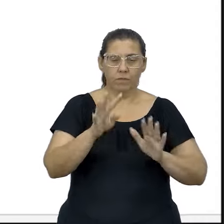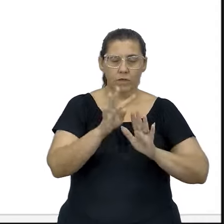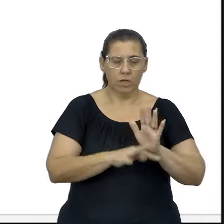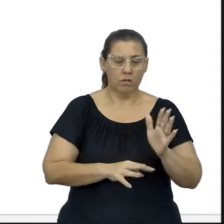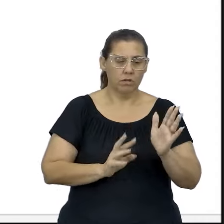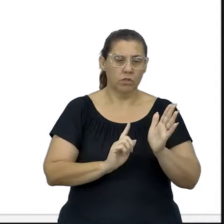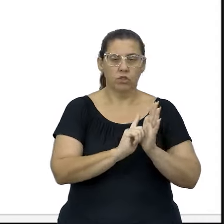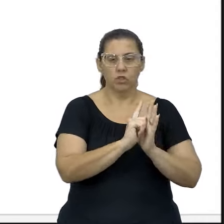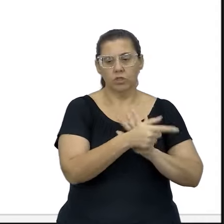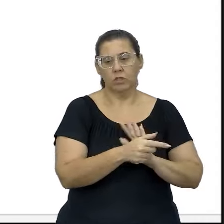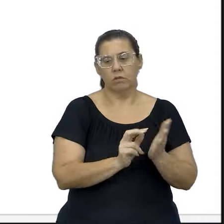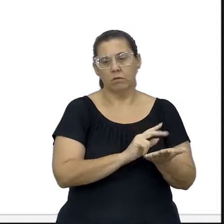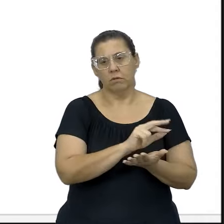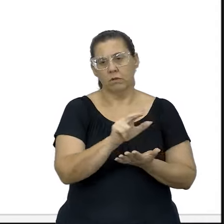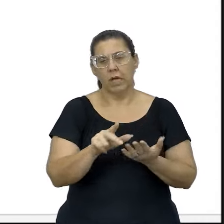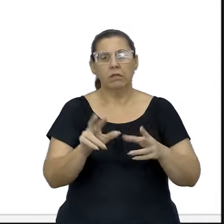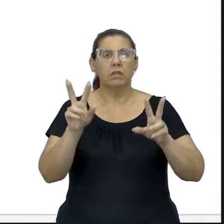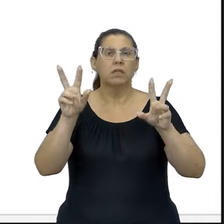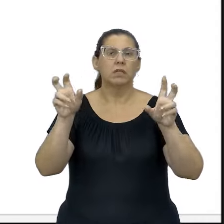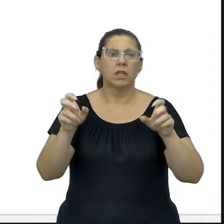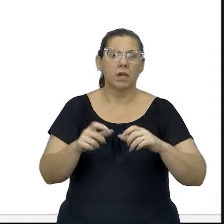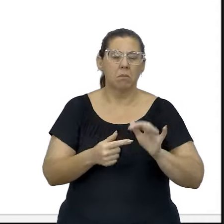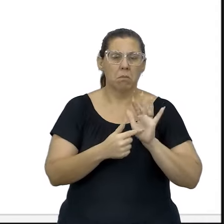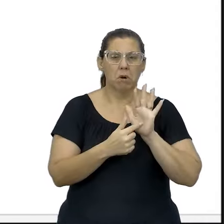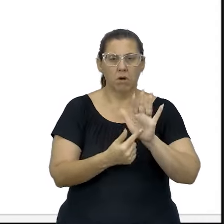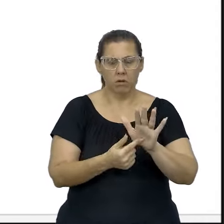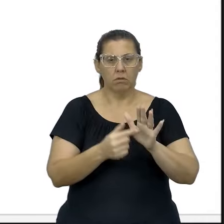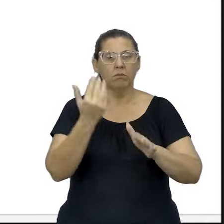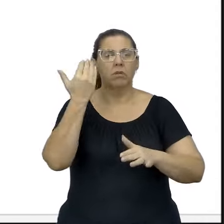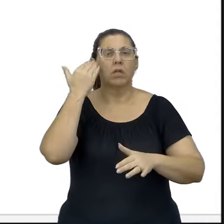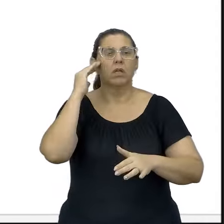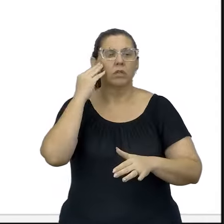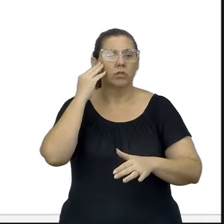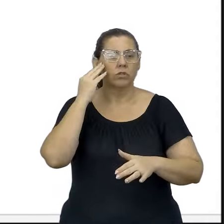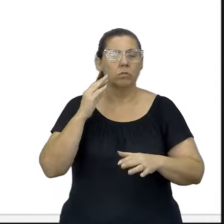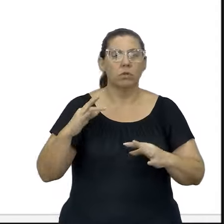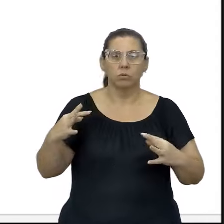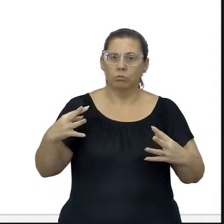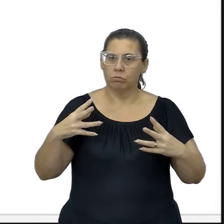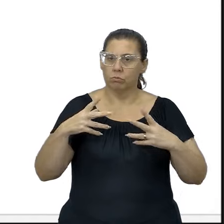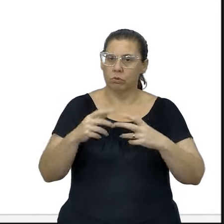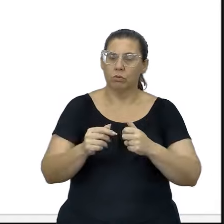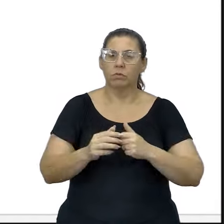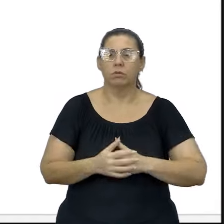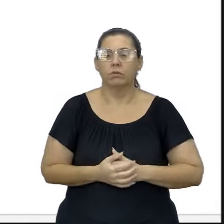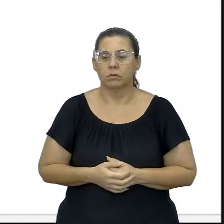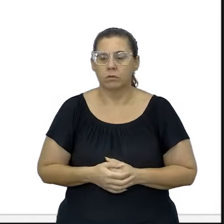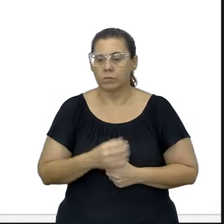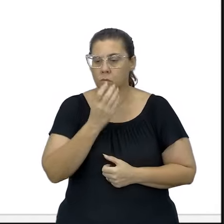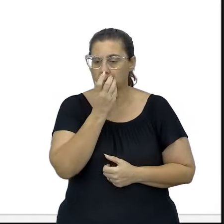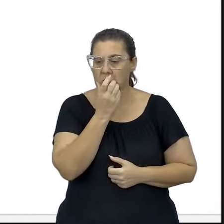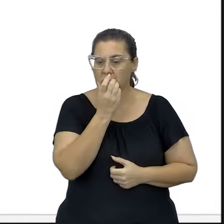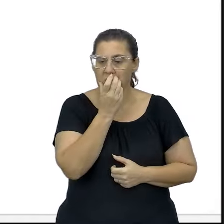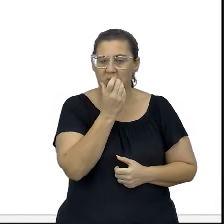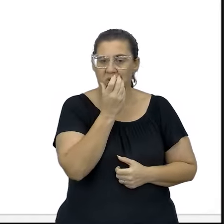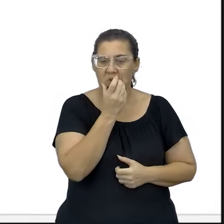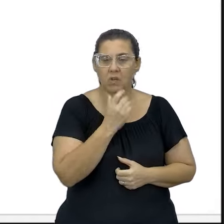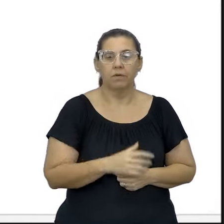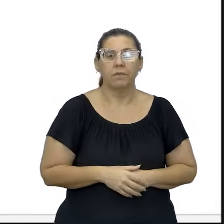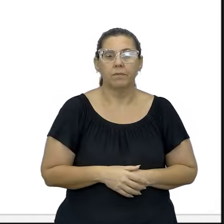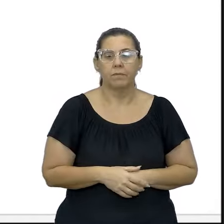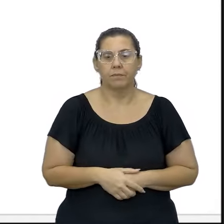gêneros, de assunto, tema, né, demonstrando aí a compreensão global. Já a habilidade